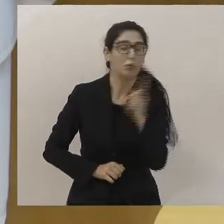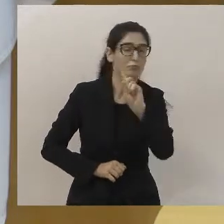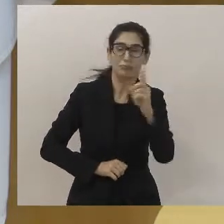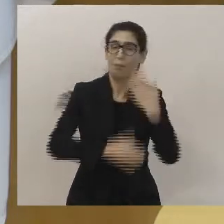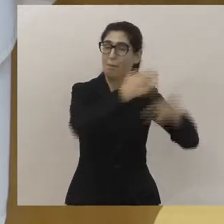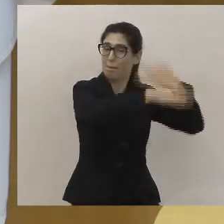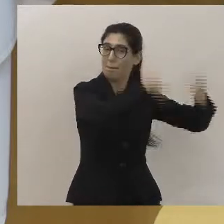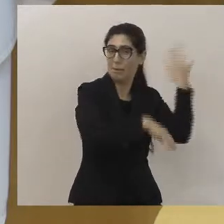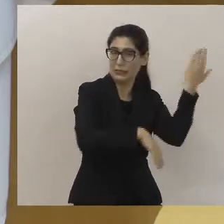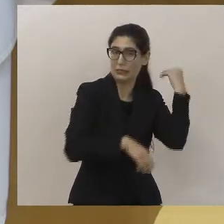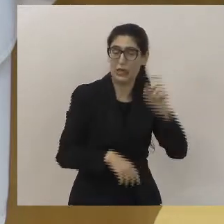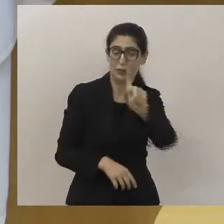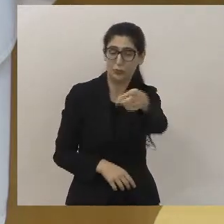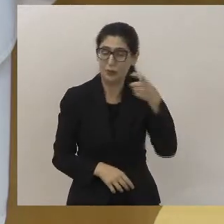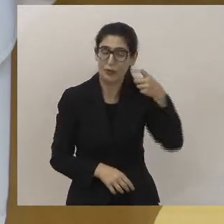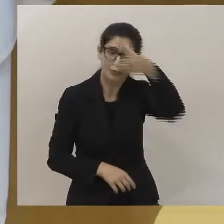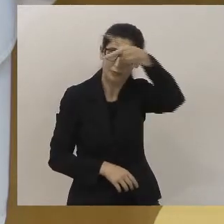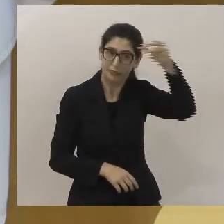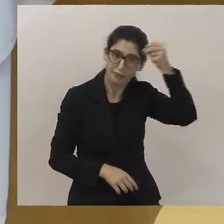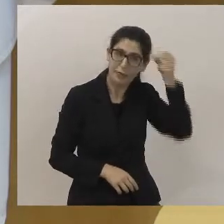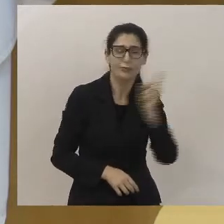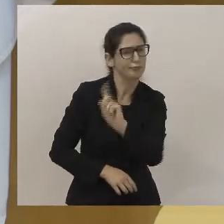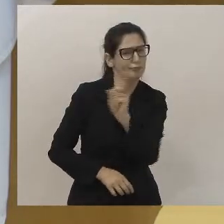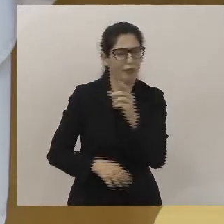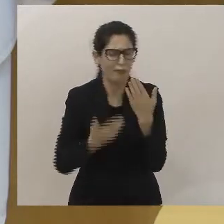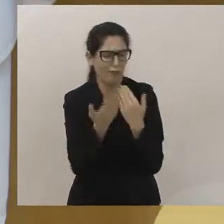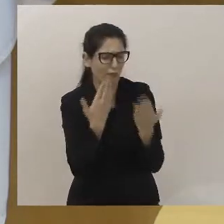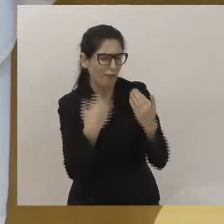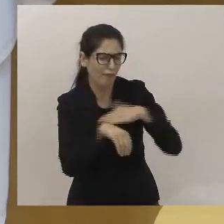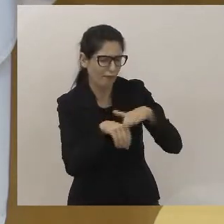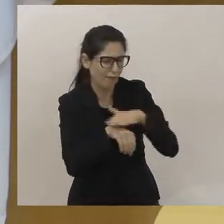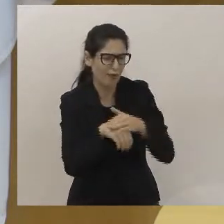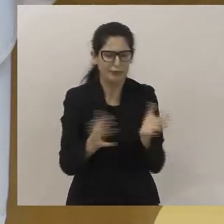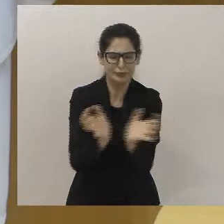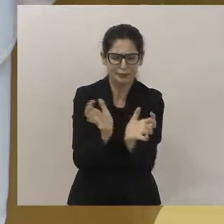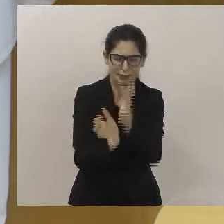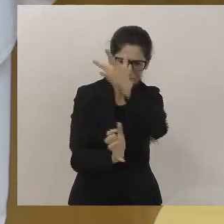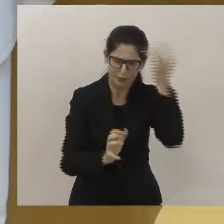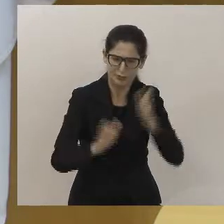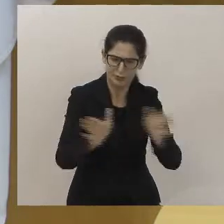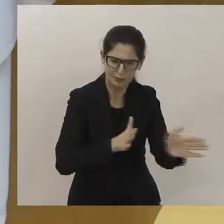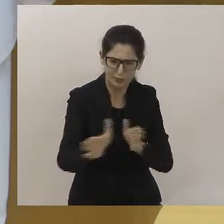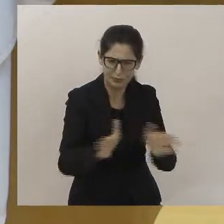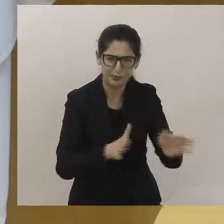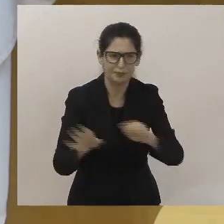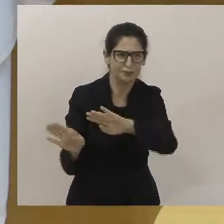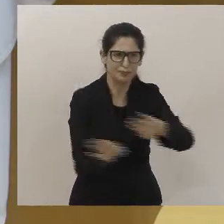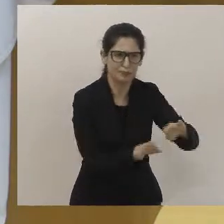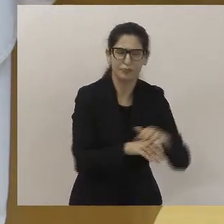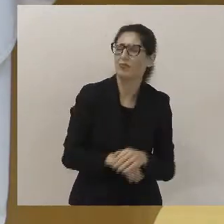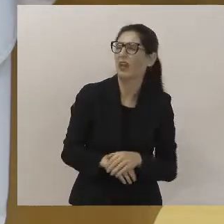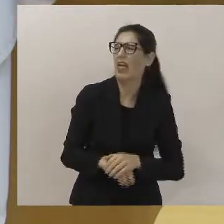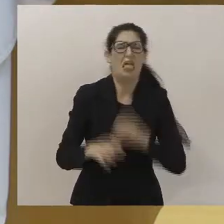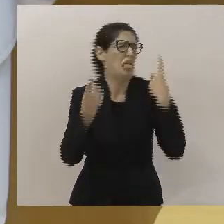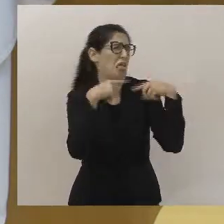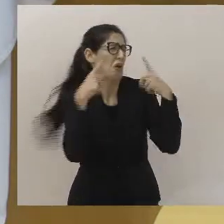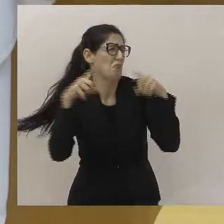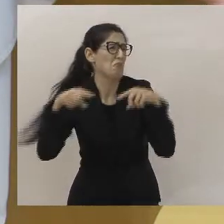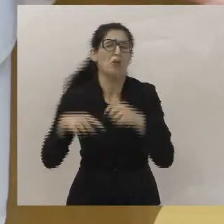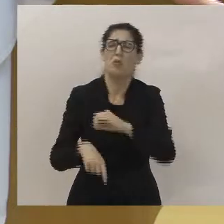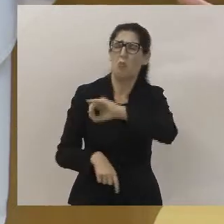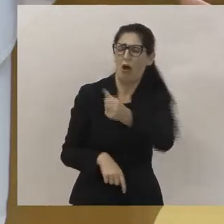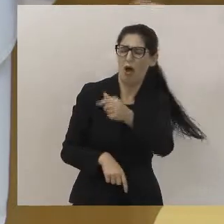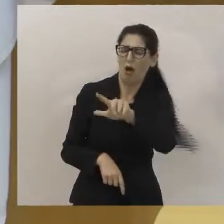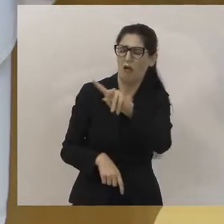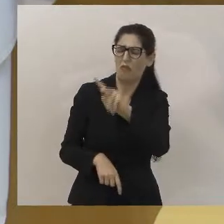ano que a denominação lá pessoal do primeiro de maio jardim alvorada e reclamante não era fácil de